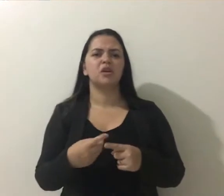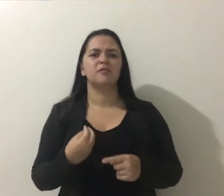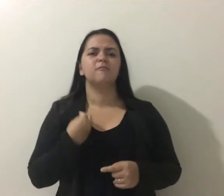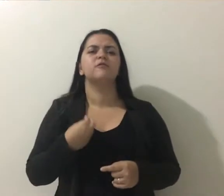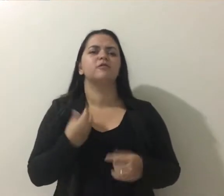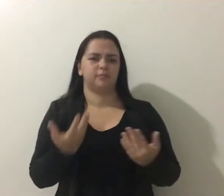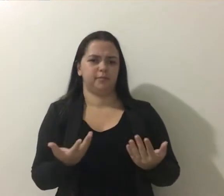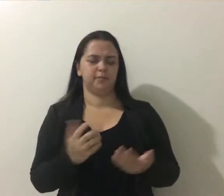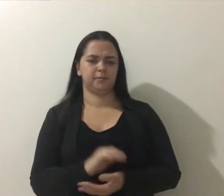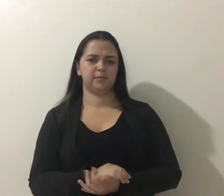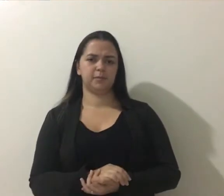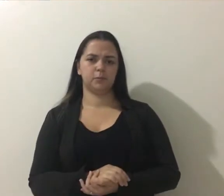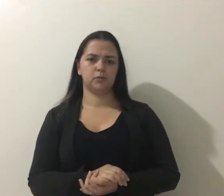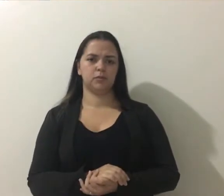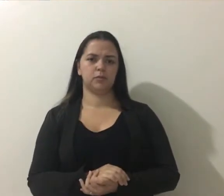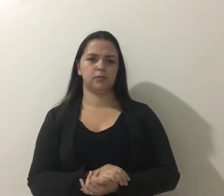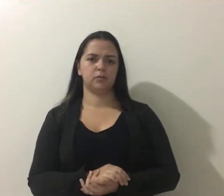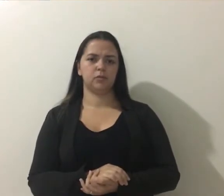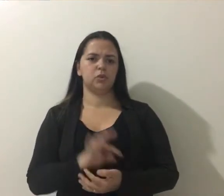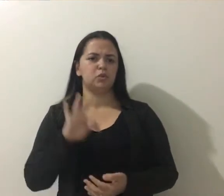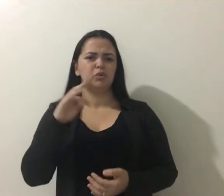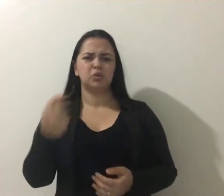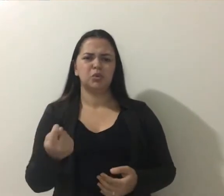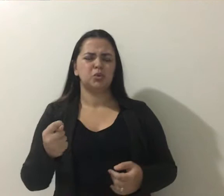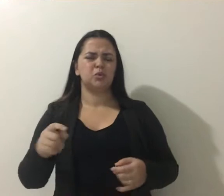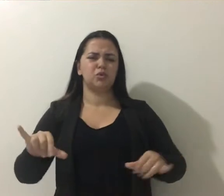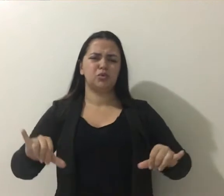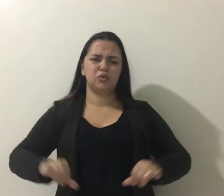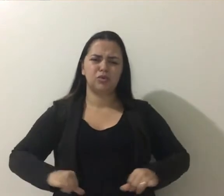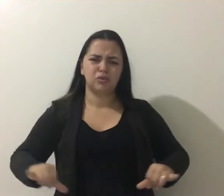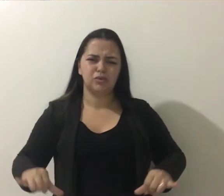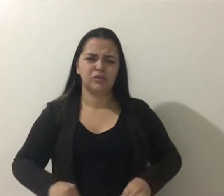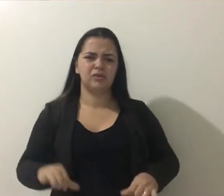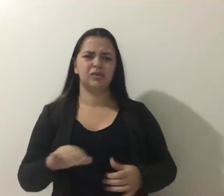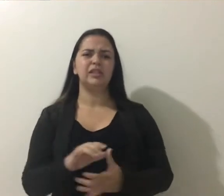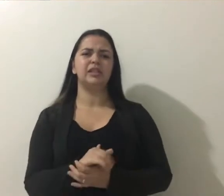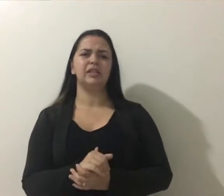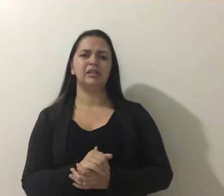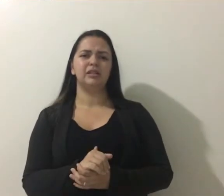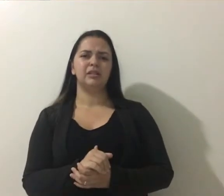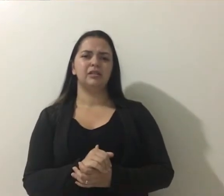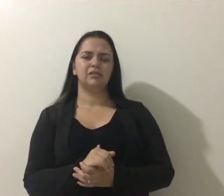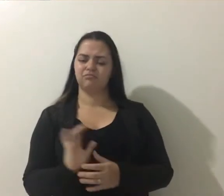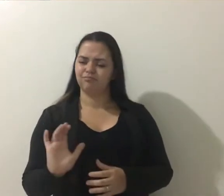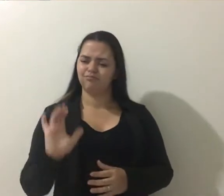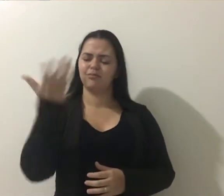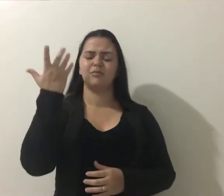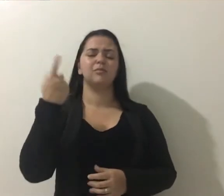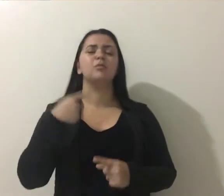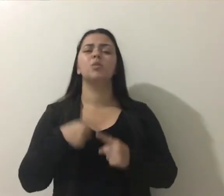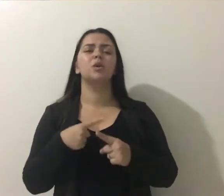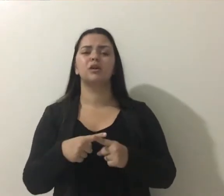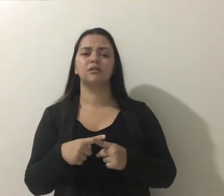conjuntura? Tudo que eles estavam sofrendo, toda aquela situação, todo aquele contexto, era